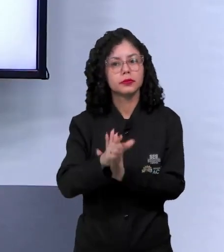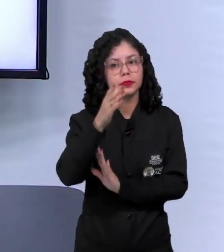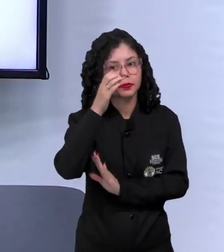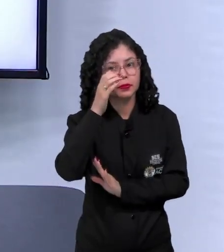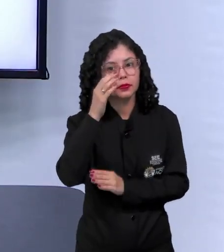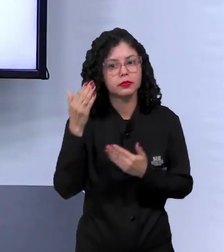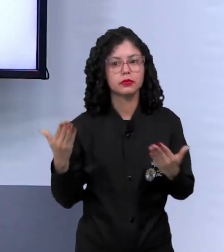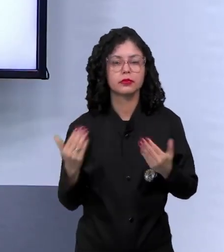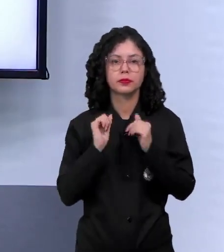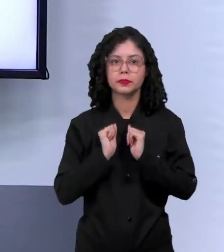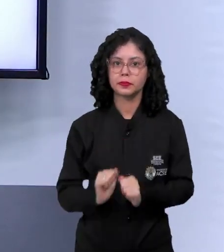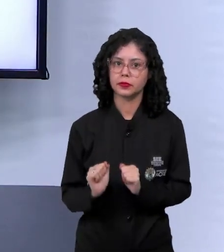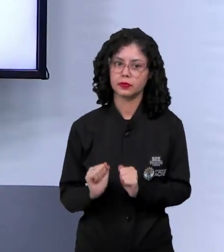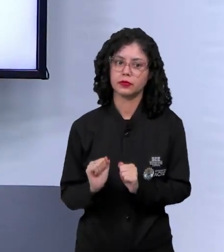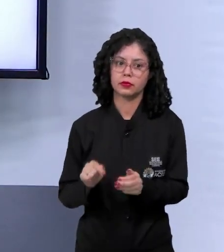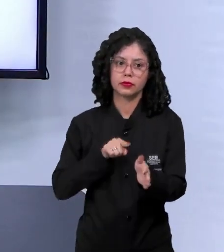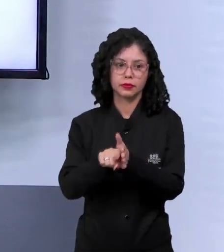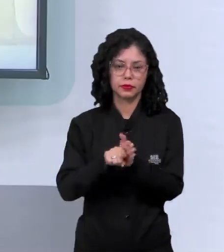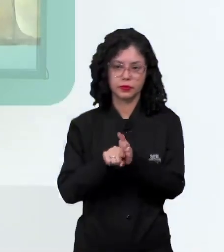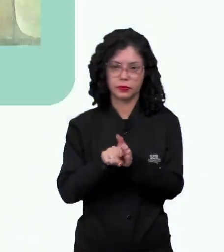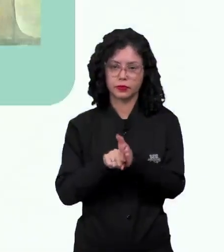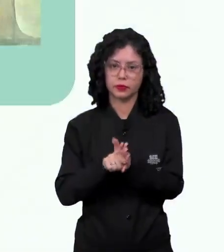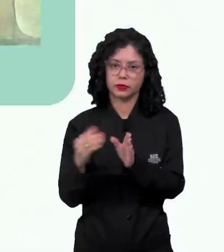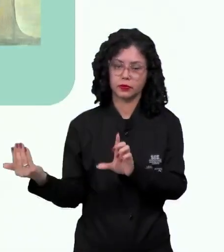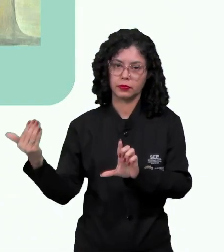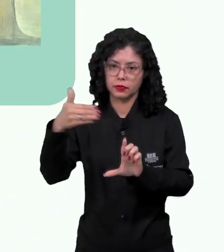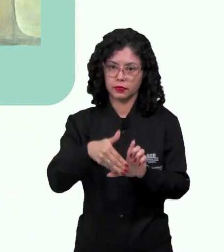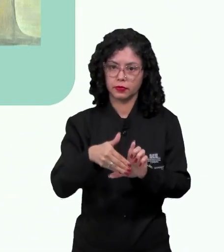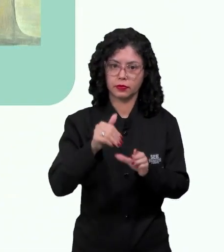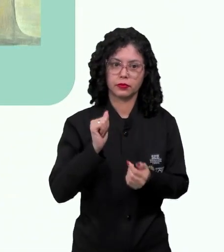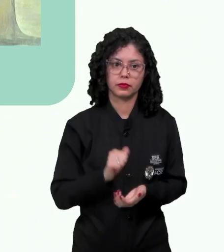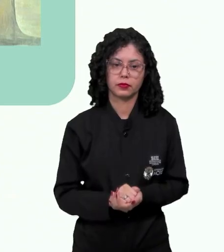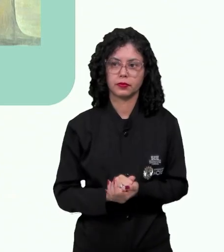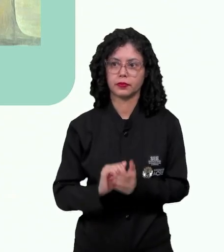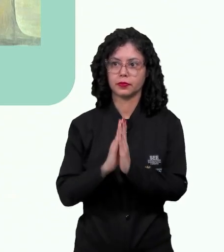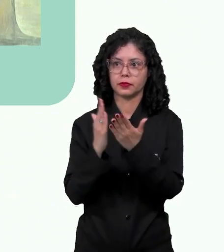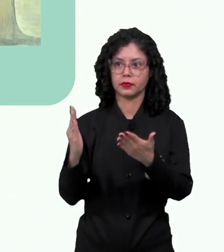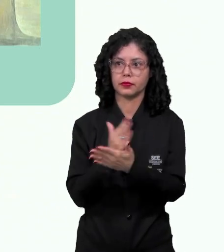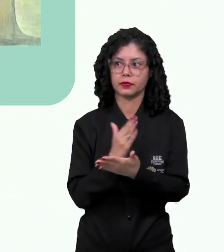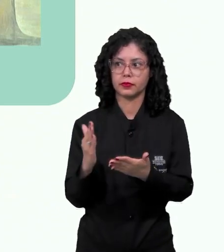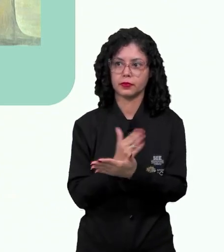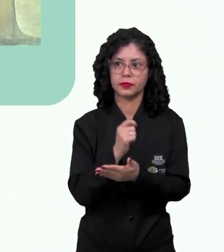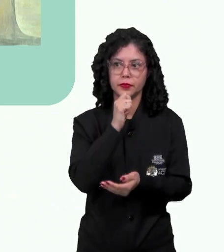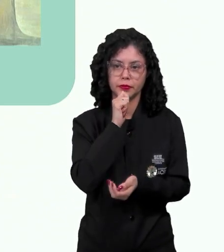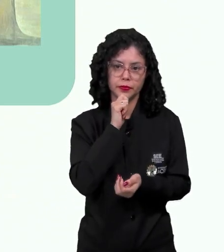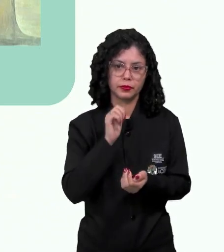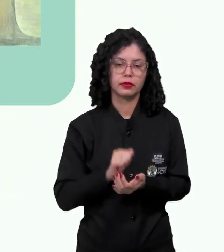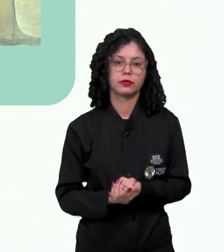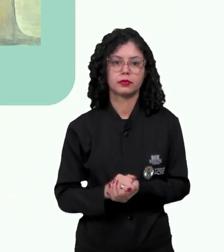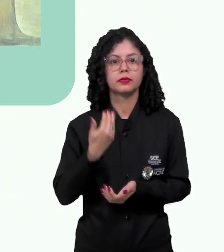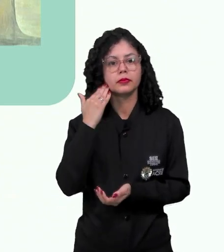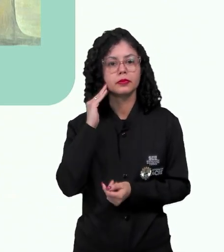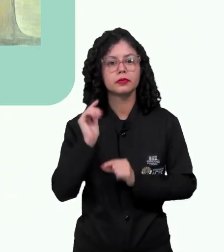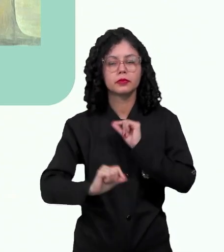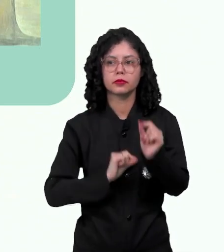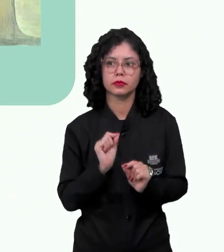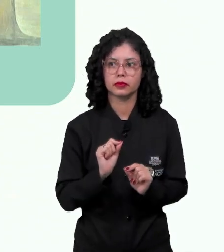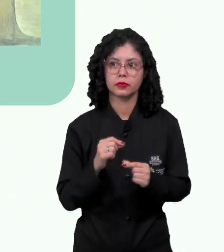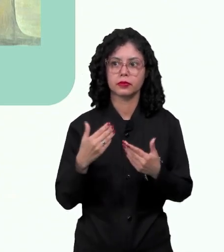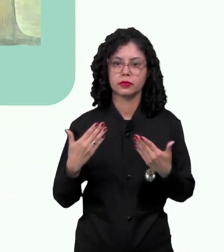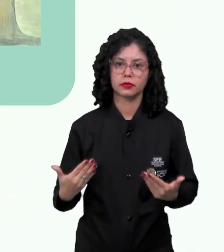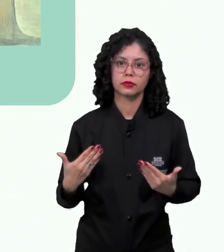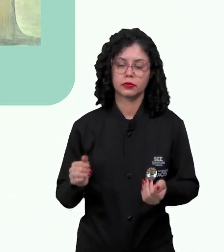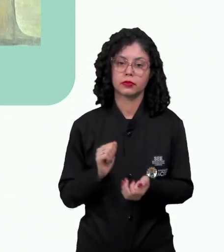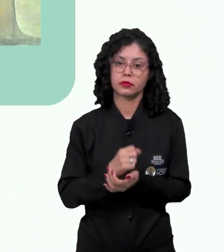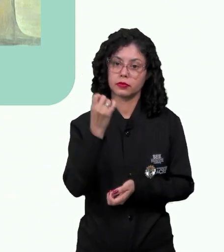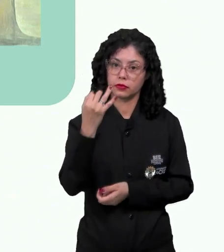curiosidade, vocês podem estar aí pesquisando, acessando esse livro, acessando essa pintura e compreendendo o que ela